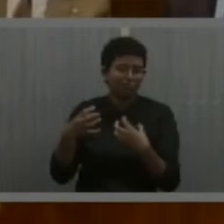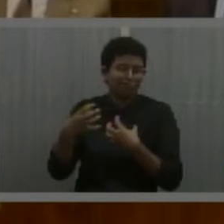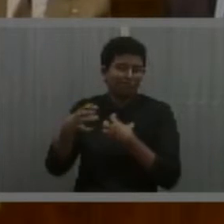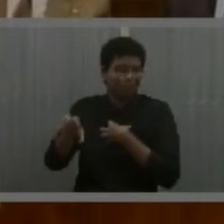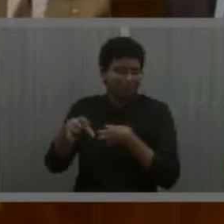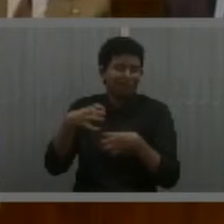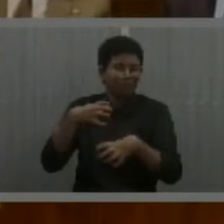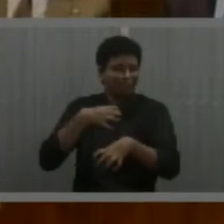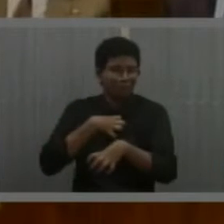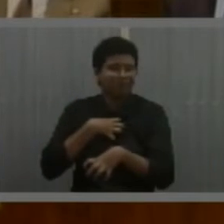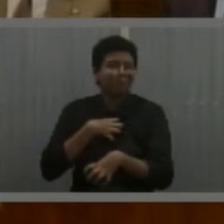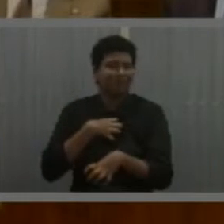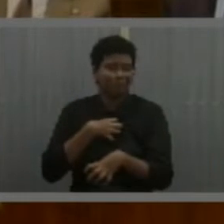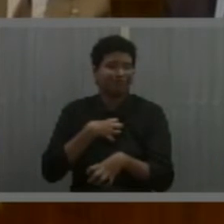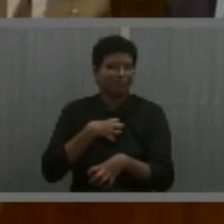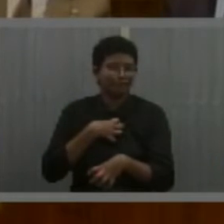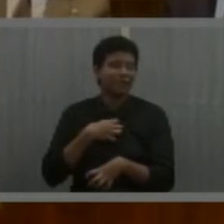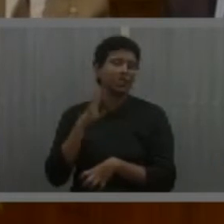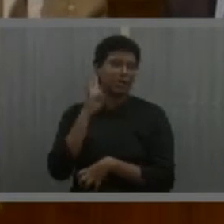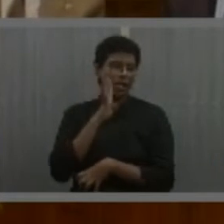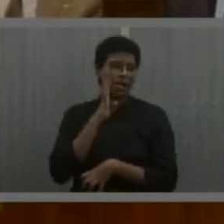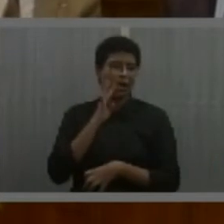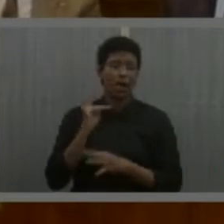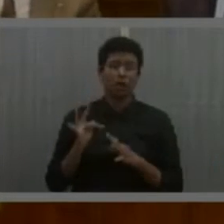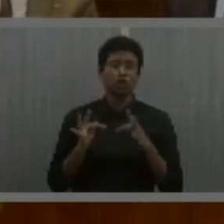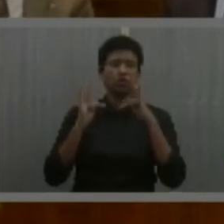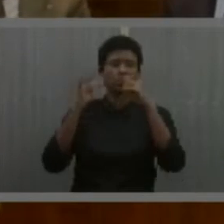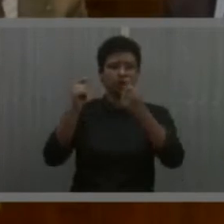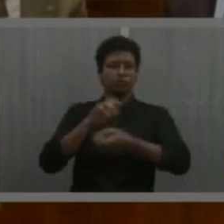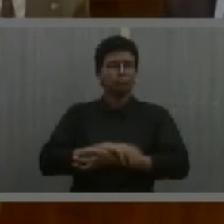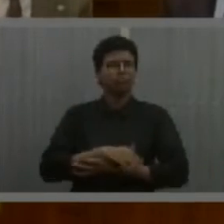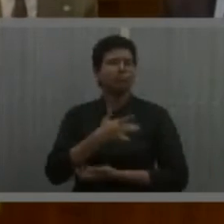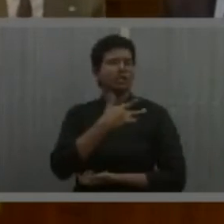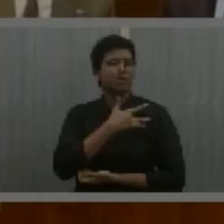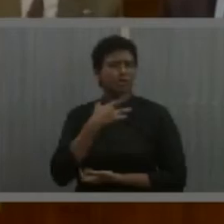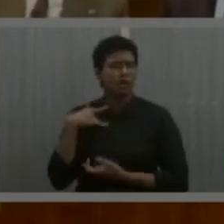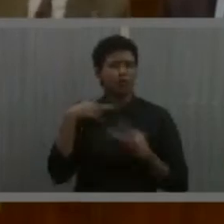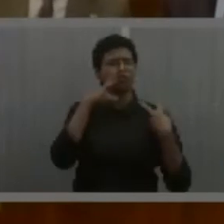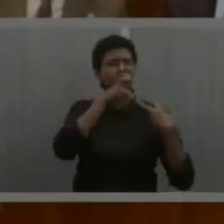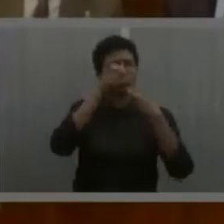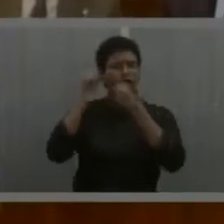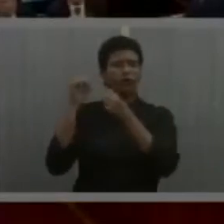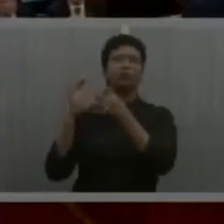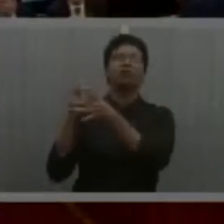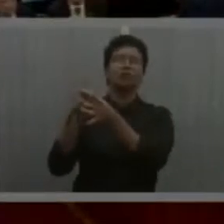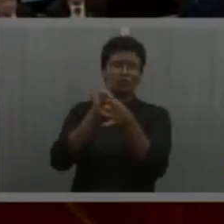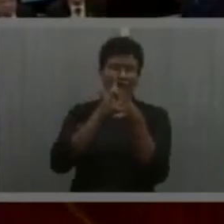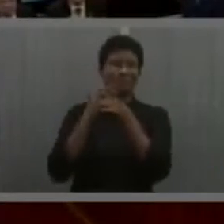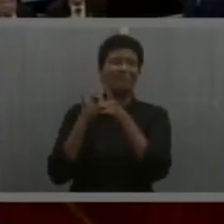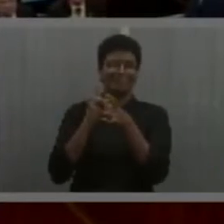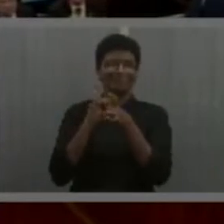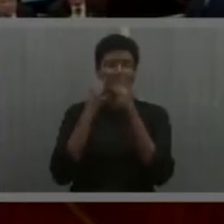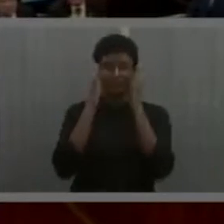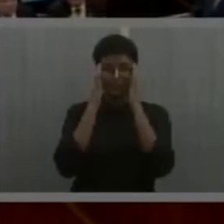e caloroso. A todos desejo saúde, força e união.